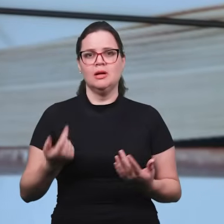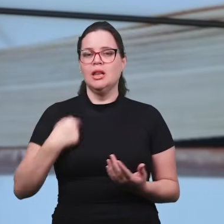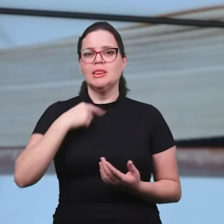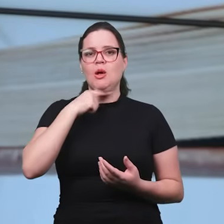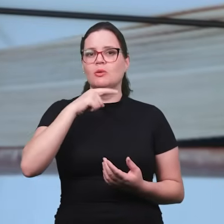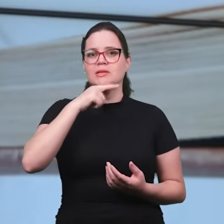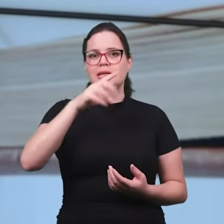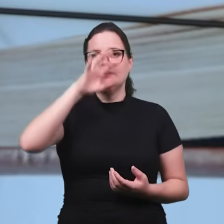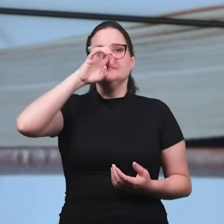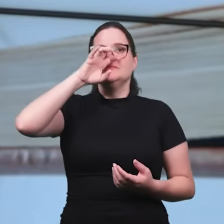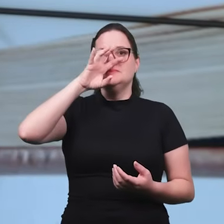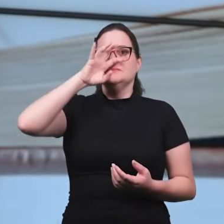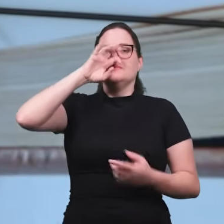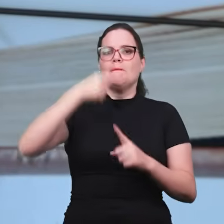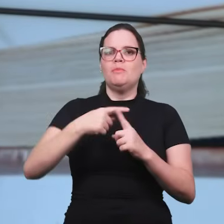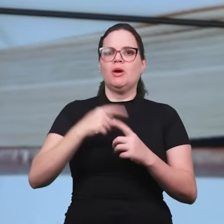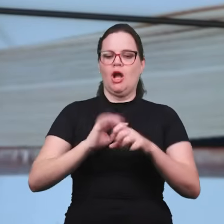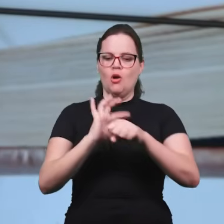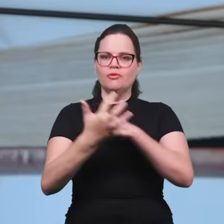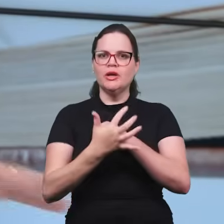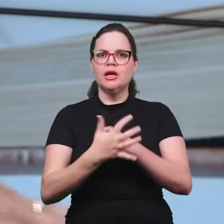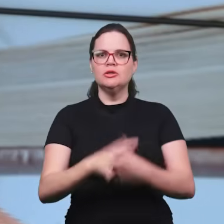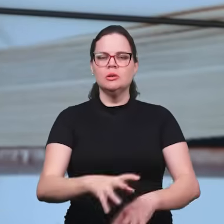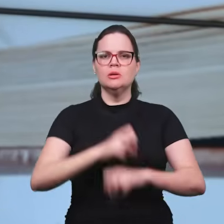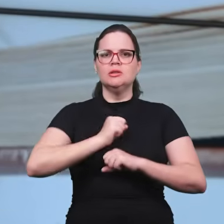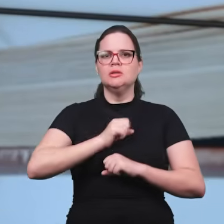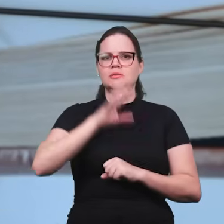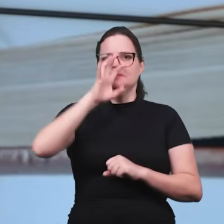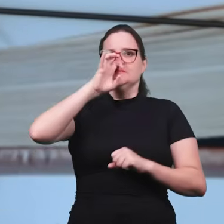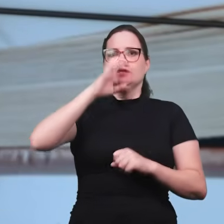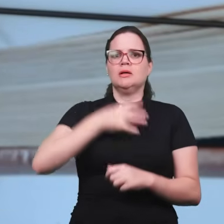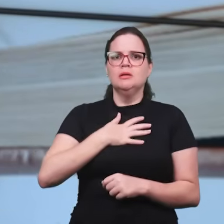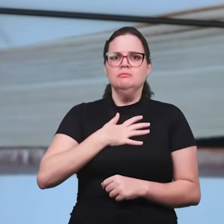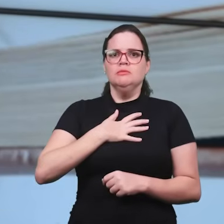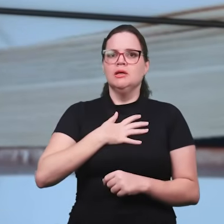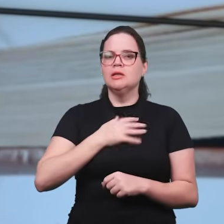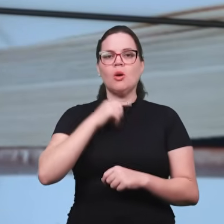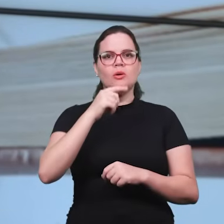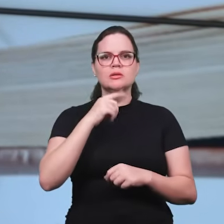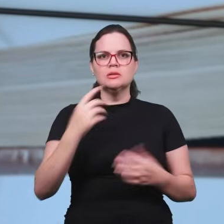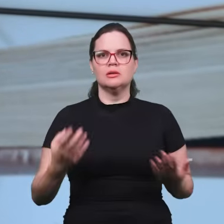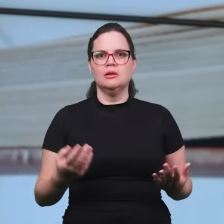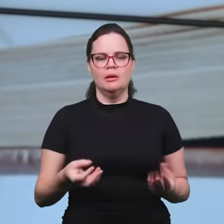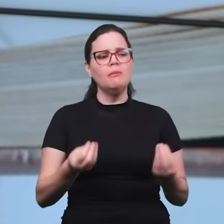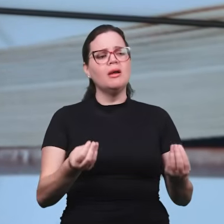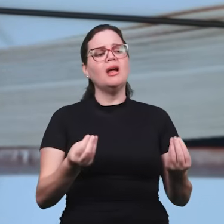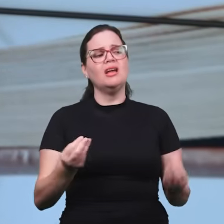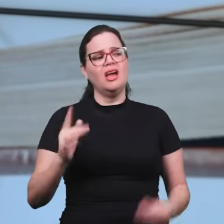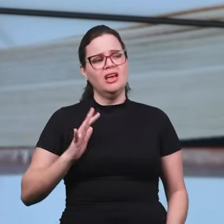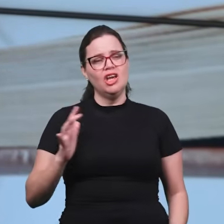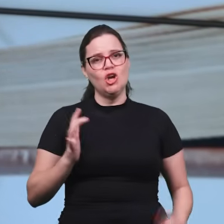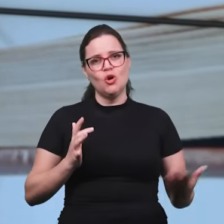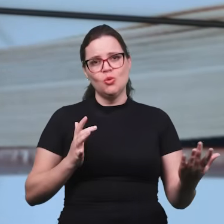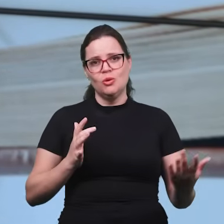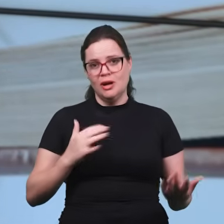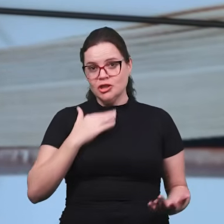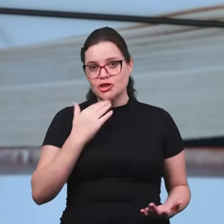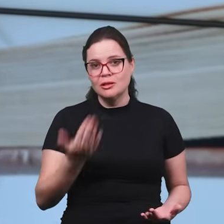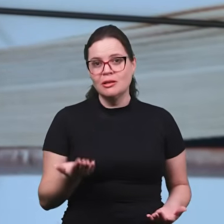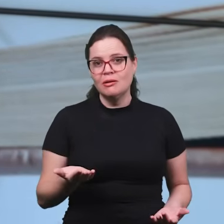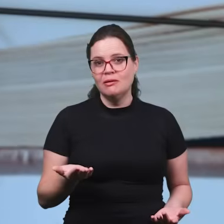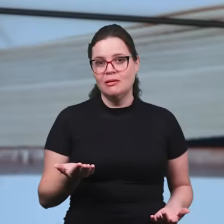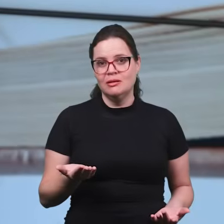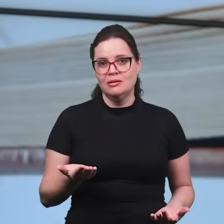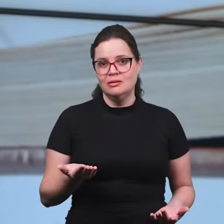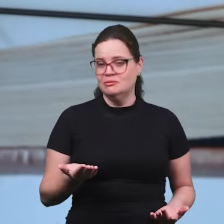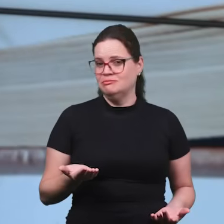ar para respirar e ali faltava um respirador. Assim, de que adiantou toda a fortuna daquela pessoa? Então,